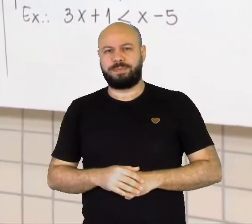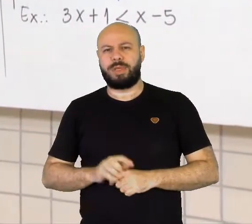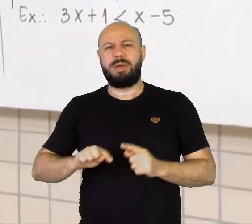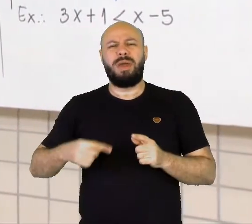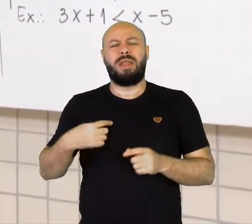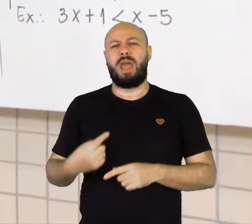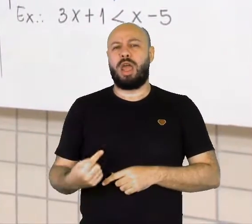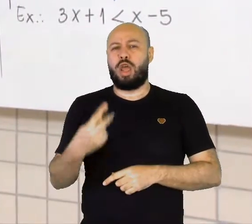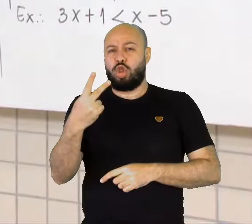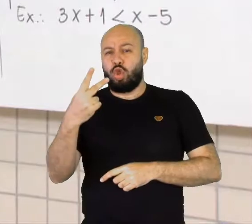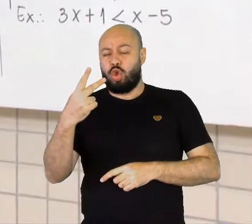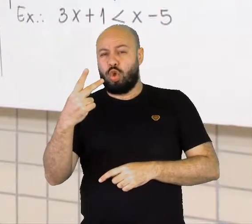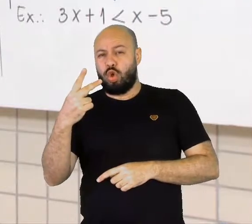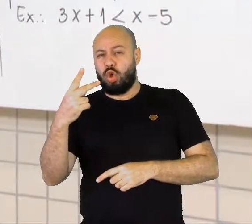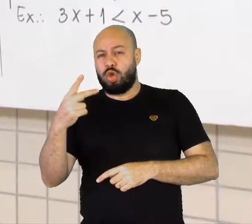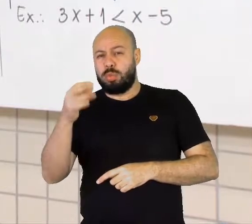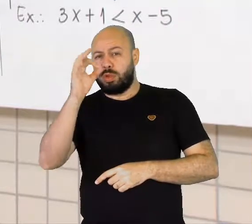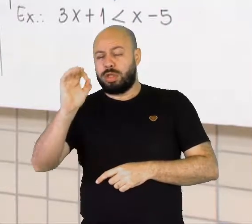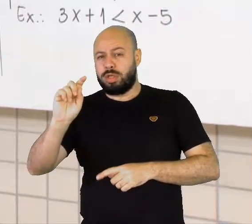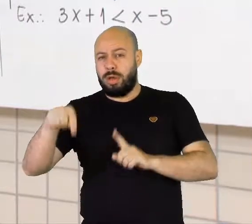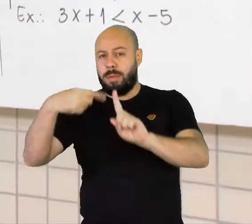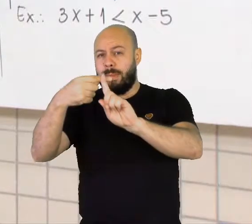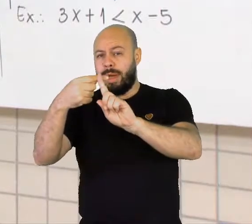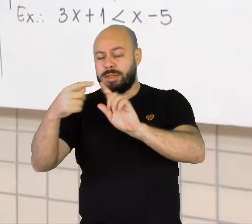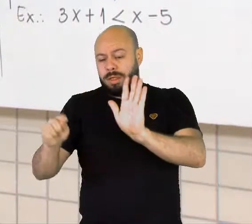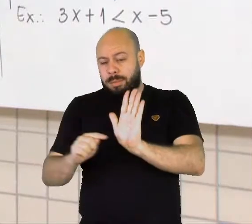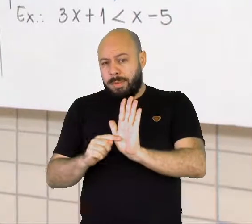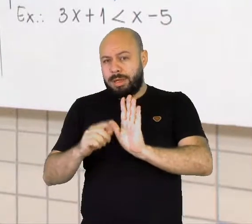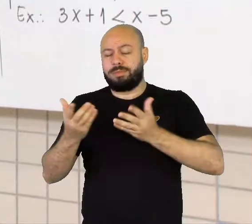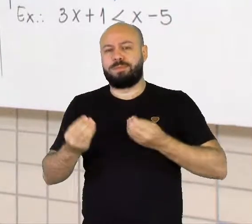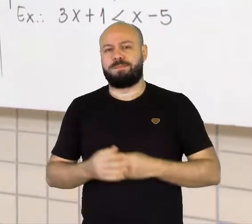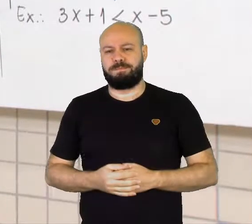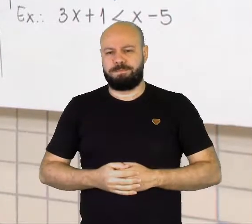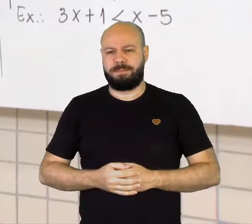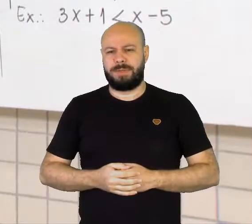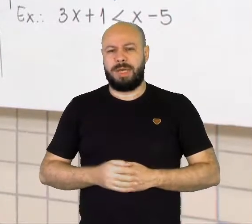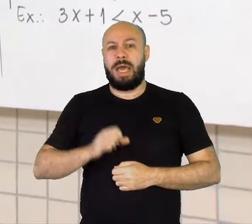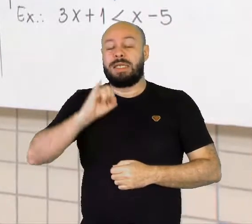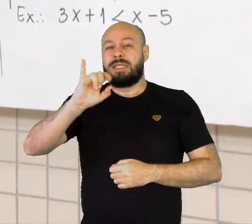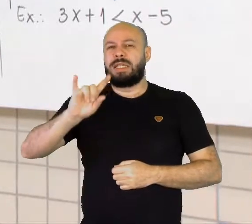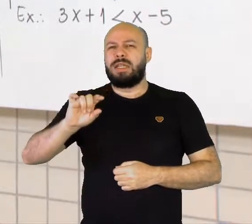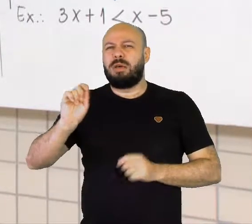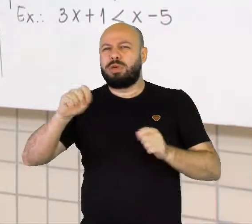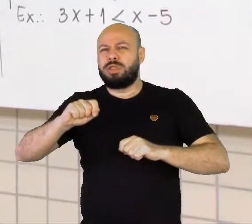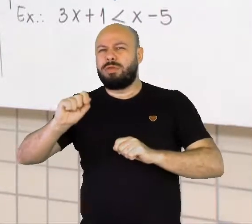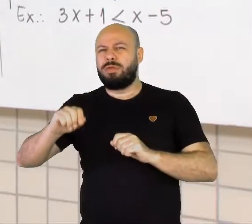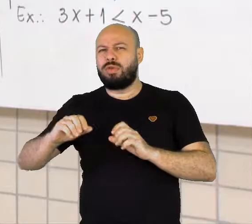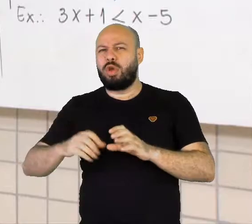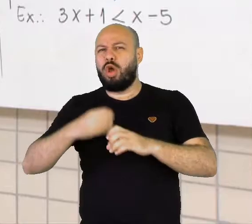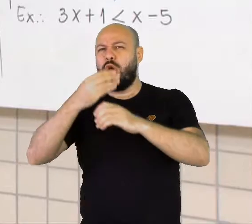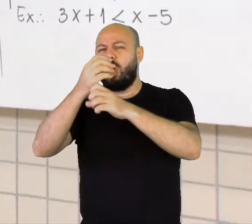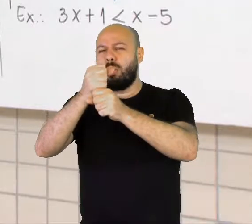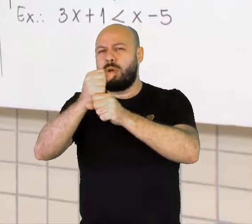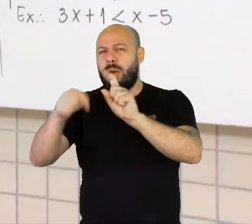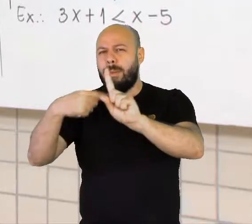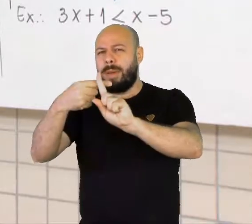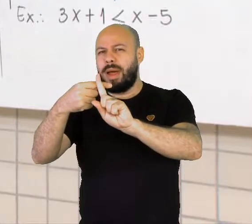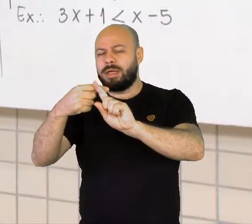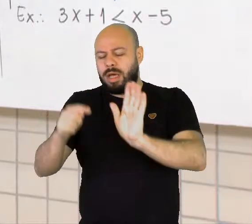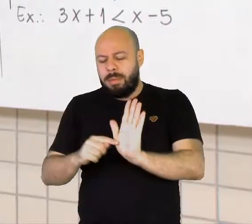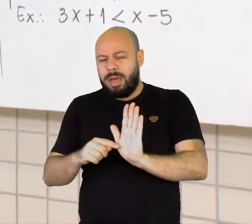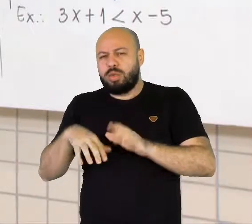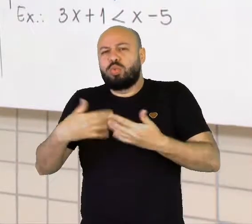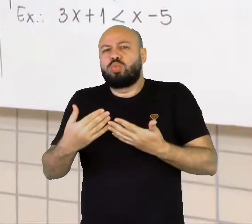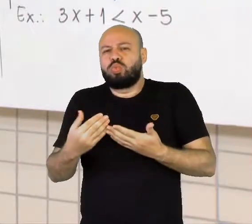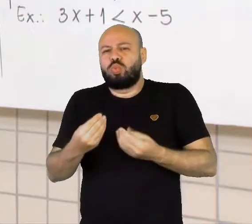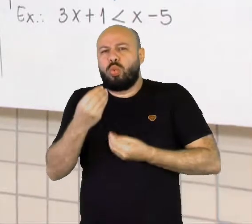margem de 2% para mais ou de 2% para menos. Se tem uma margem de 2% para menos, qual é o mínimo que